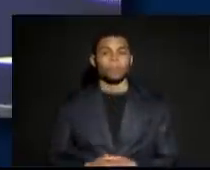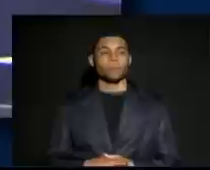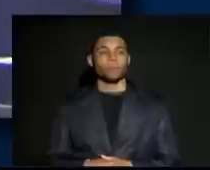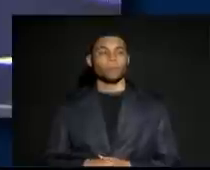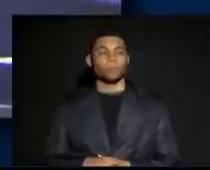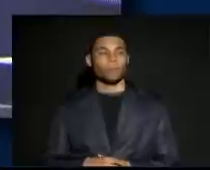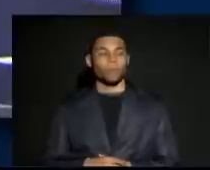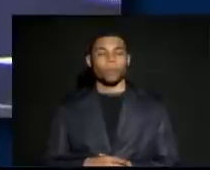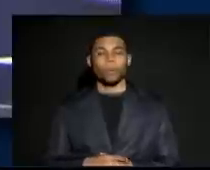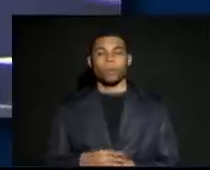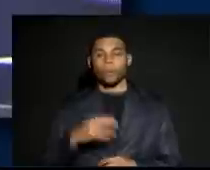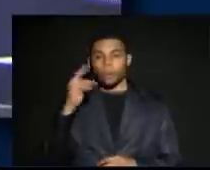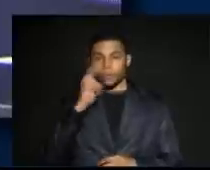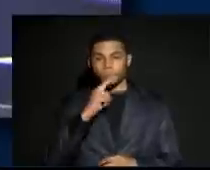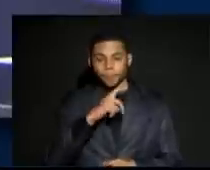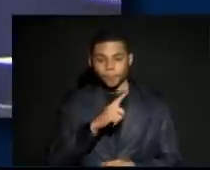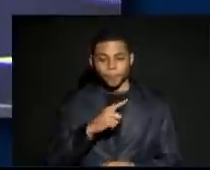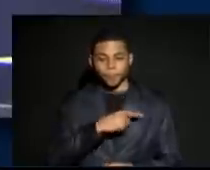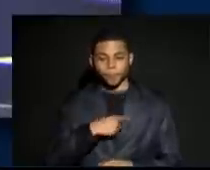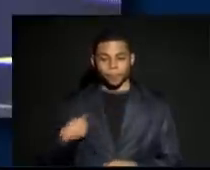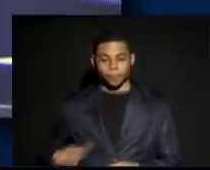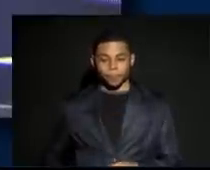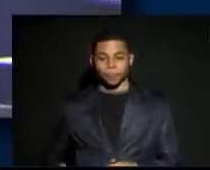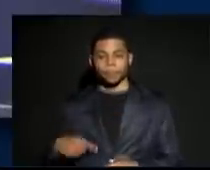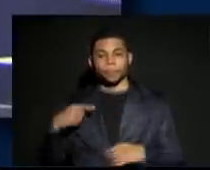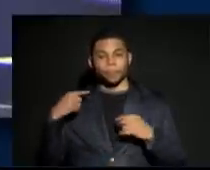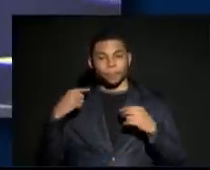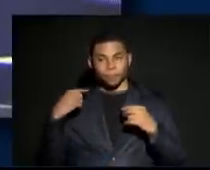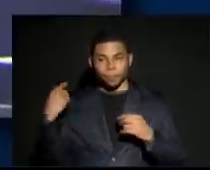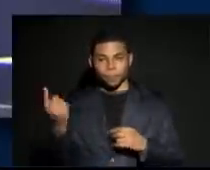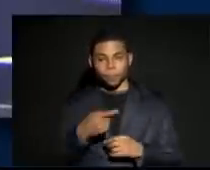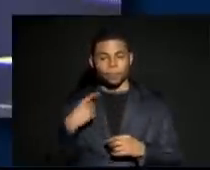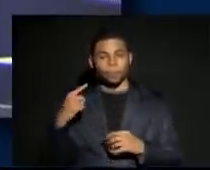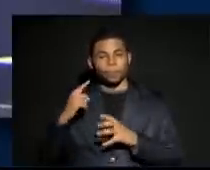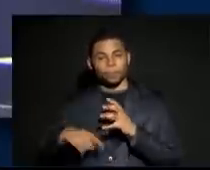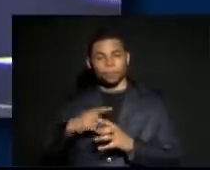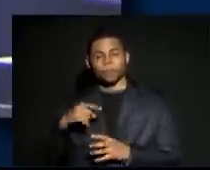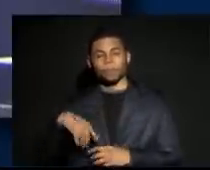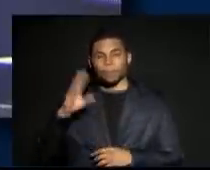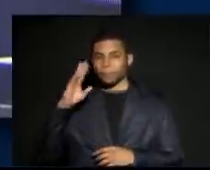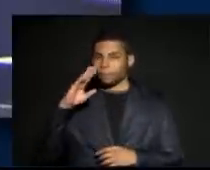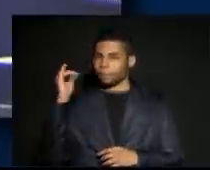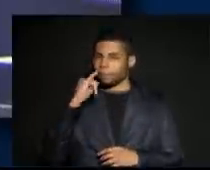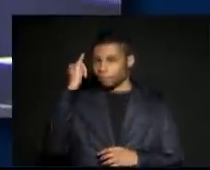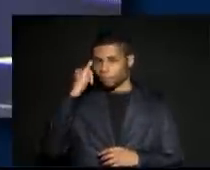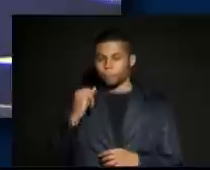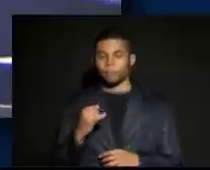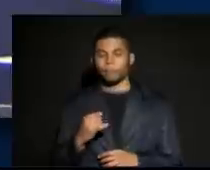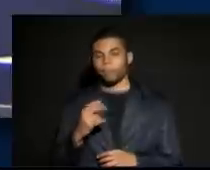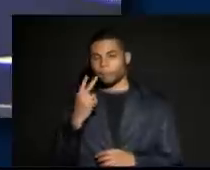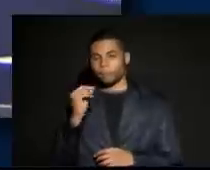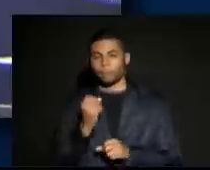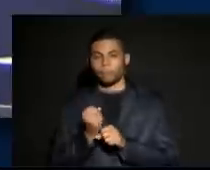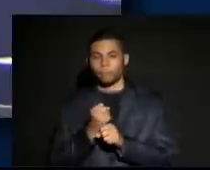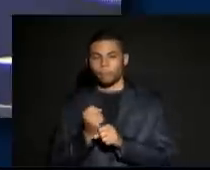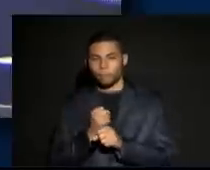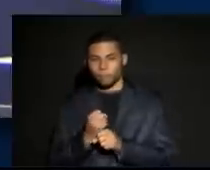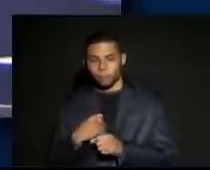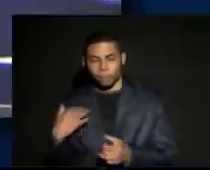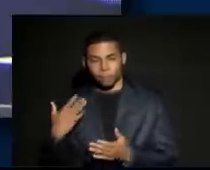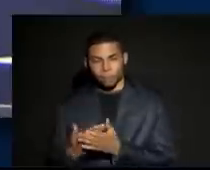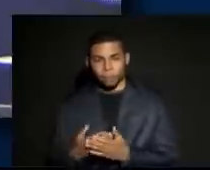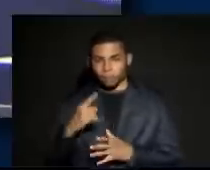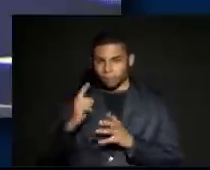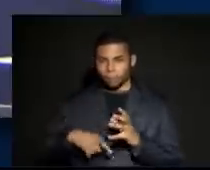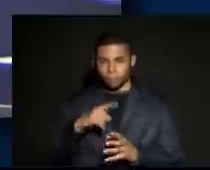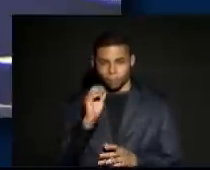é a emergência da China nos mercados globais Sem dúvida foi um dos talvez eu faço mais importante na dos 20 anos os últimos